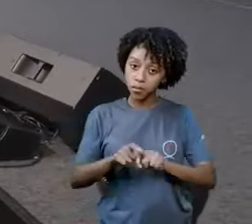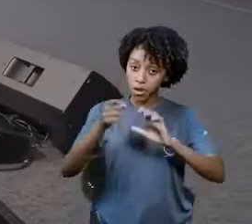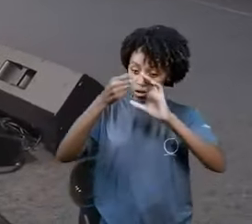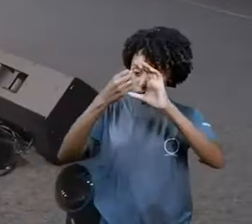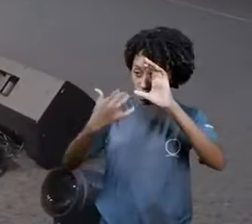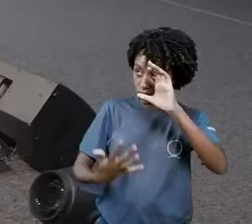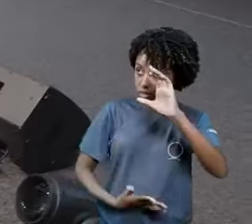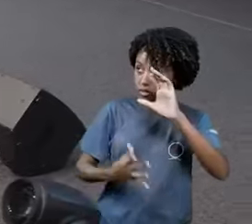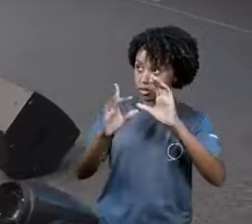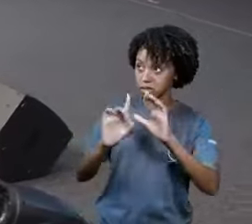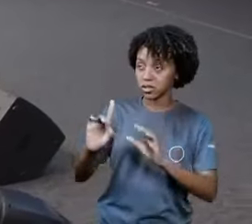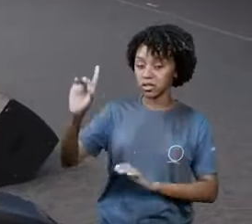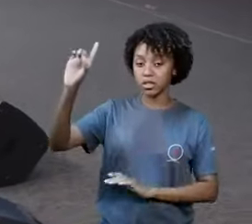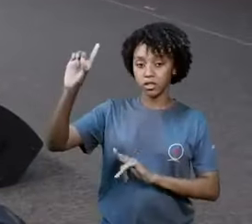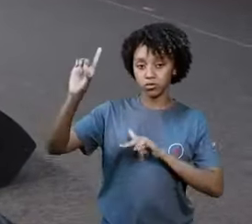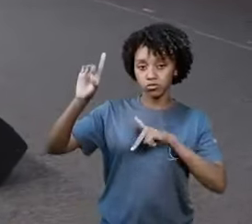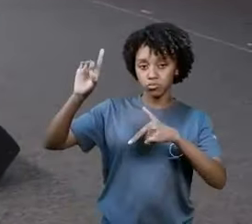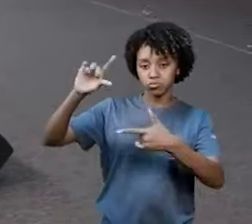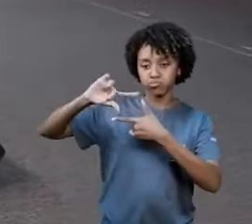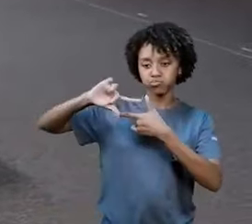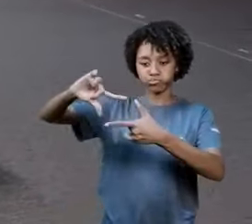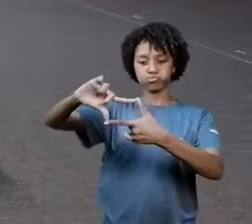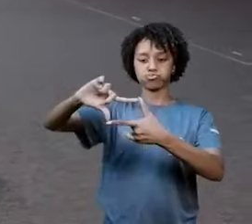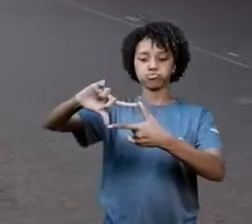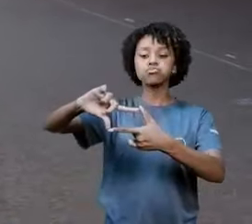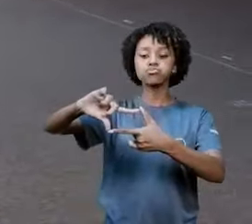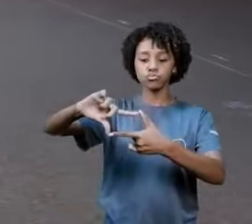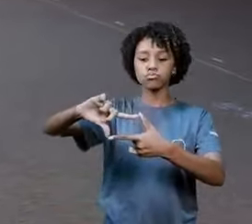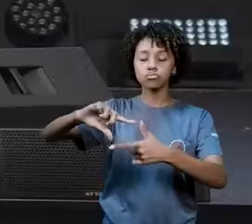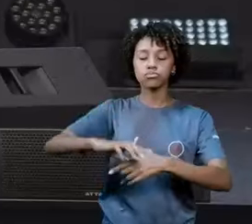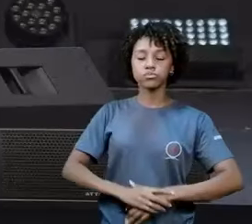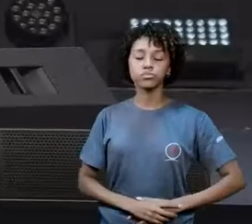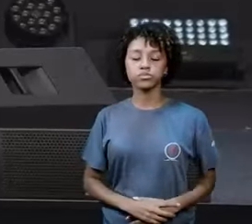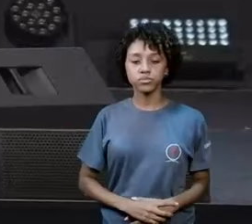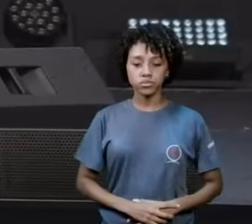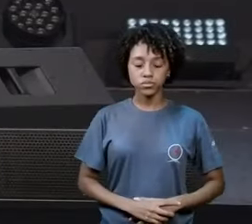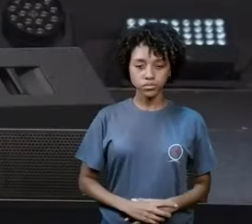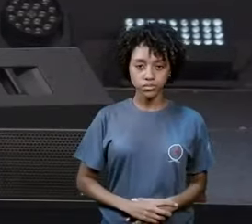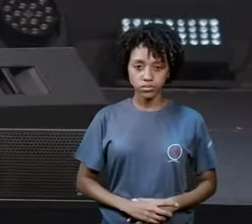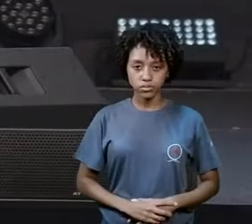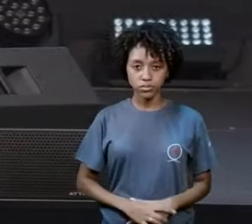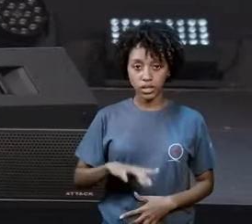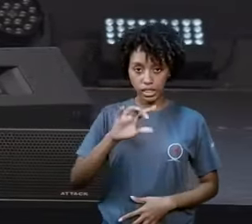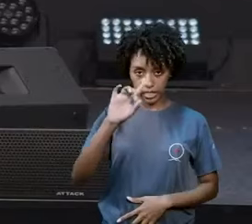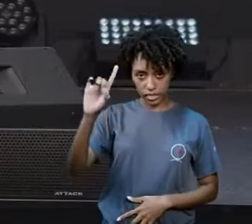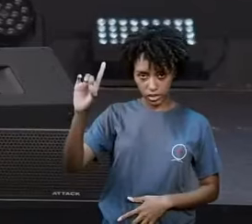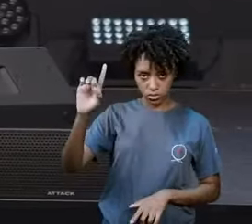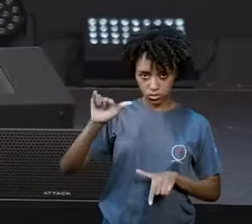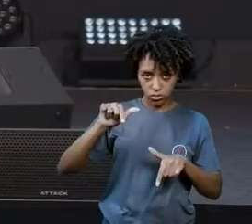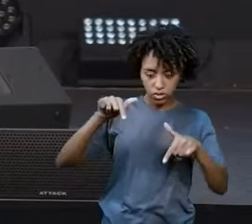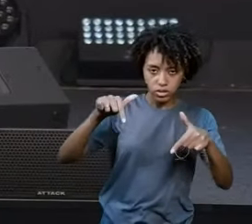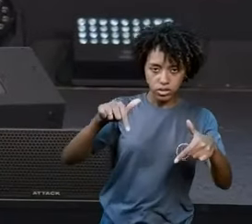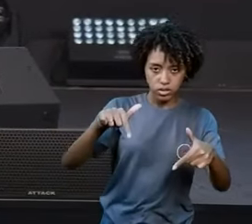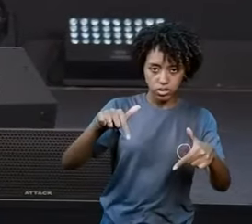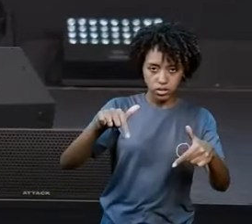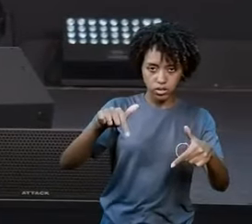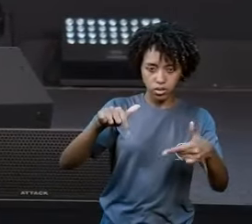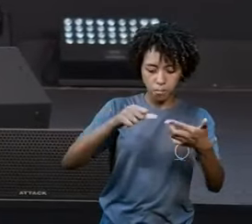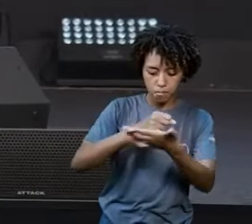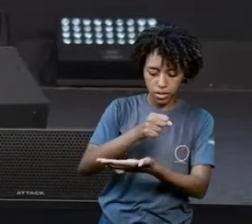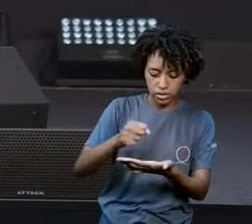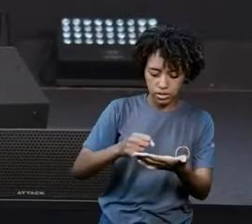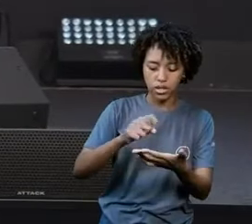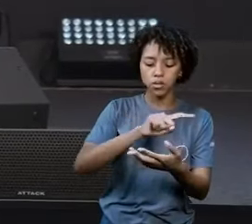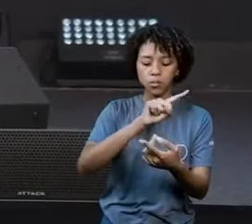característica do modos operantes de Deus quando Deus vai agir baseado no seu